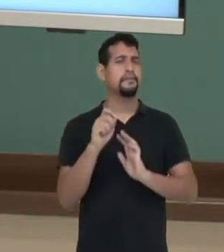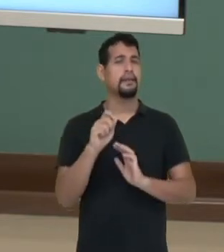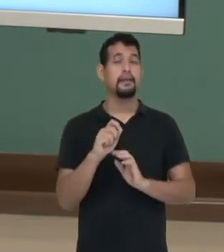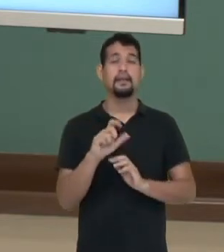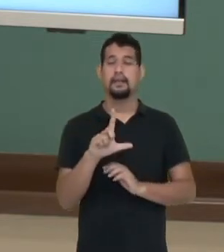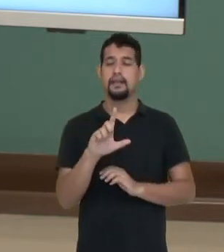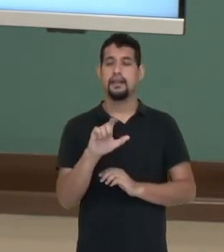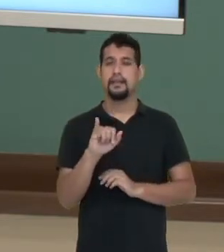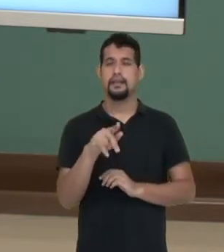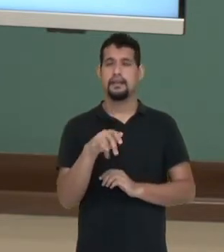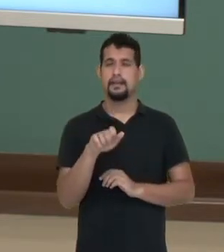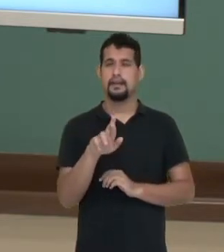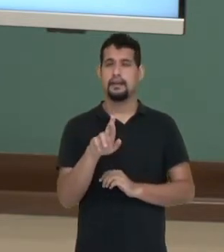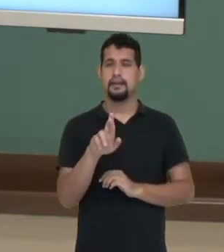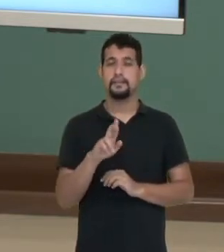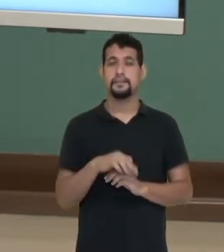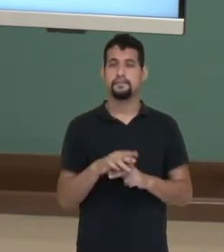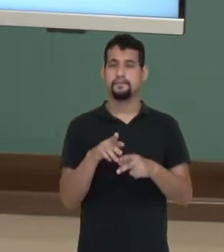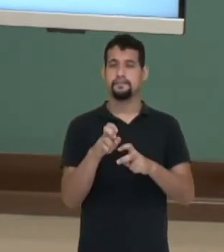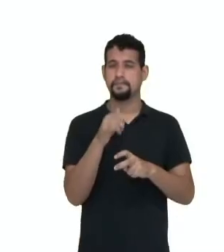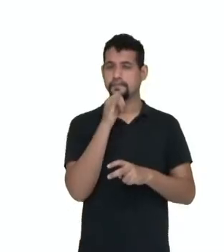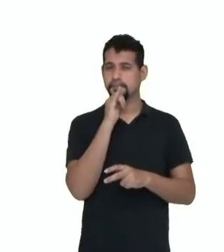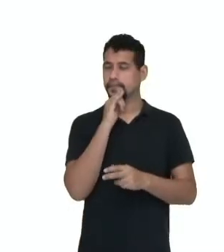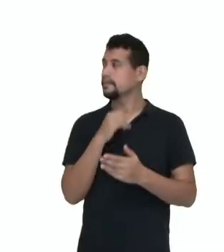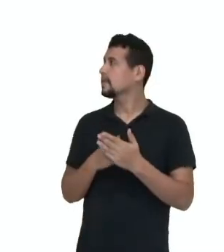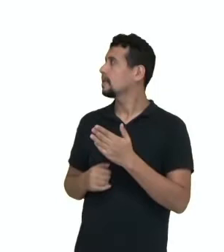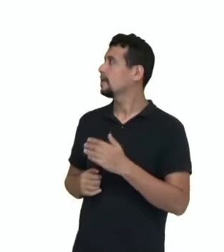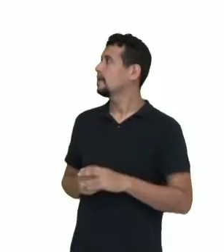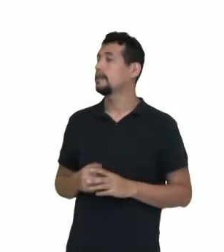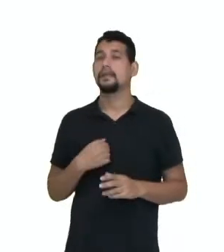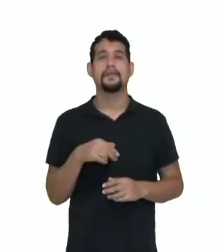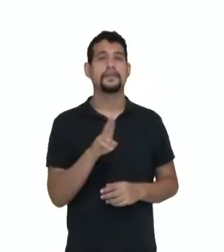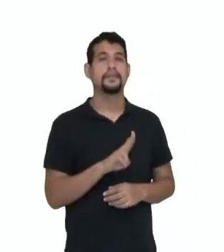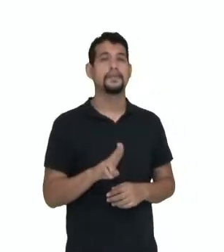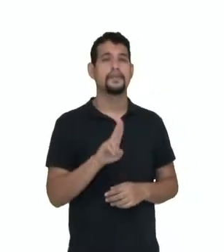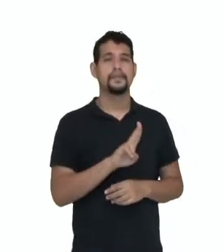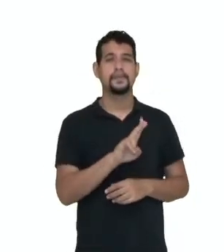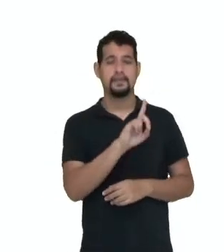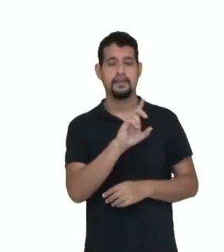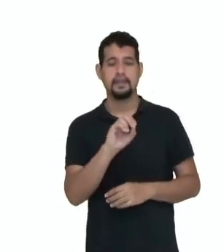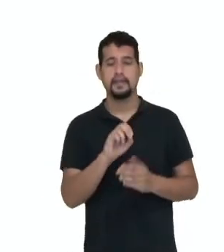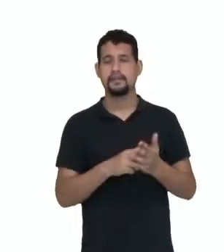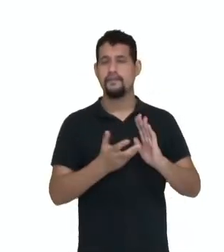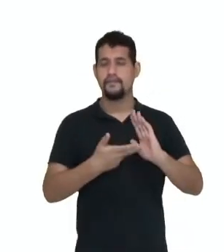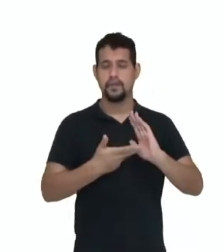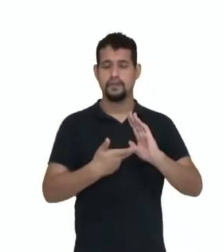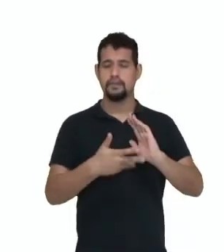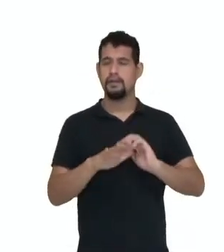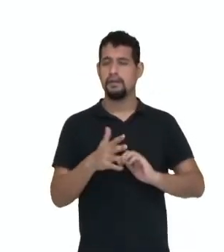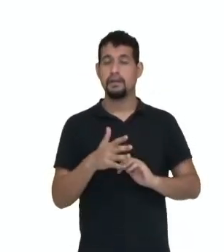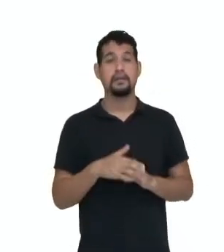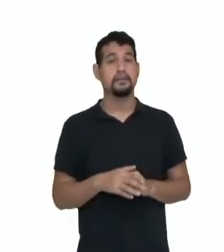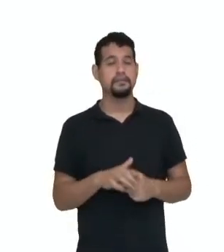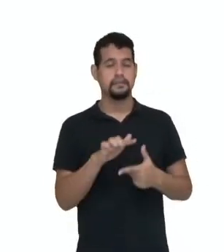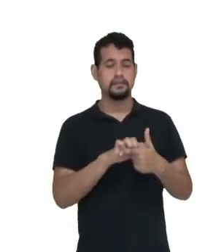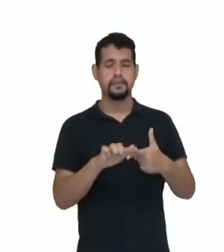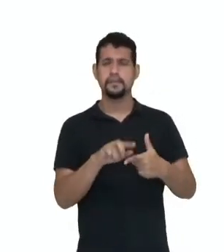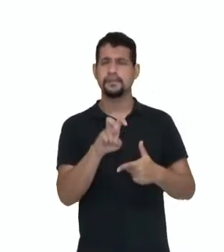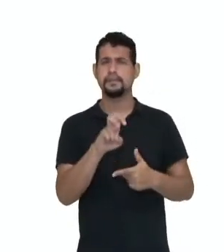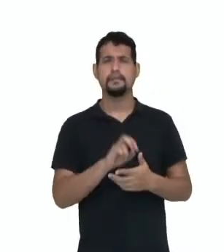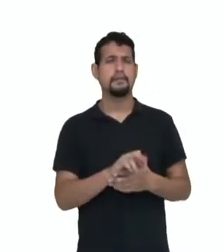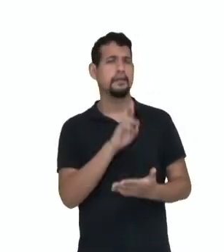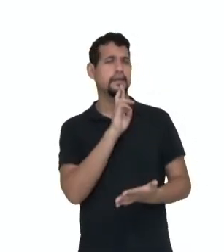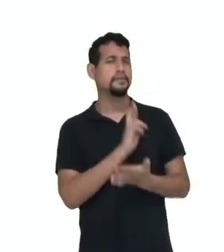linear, ok? Então, olha aqui, ó, um exemplo, ó. Se eu pegar o 10, que é a velocidade média, dividir por 5, vai